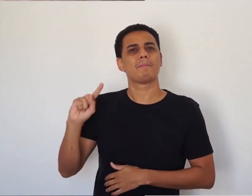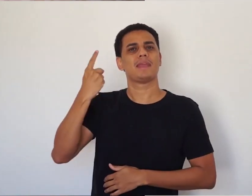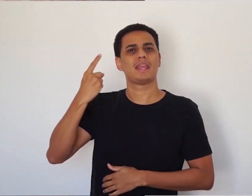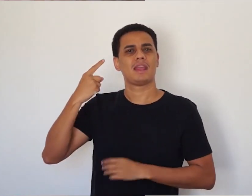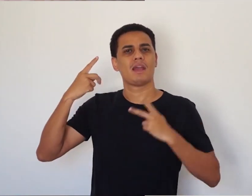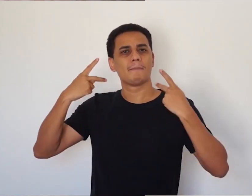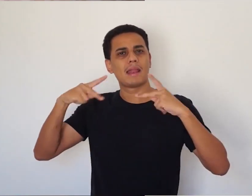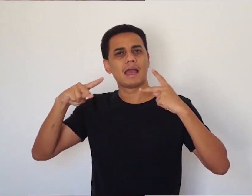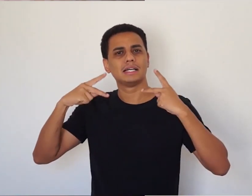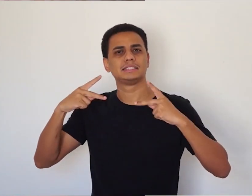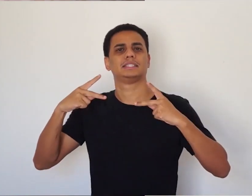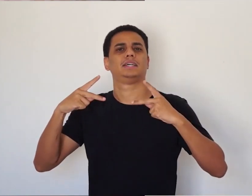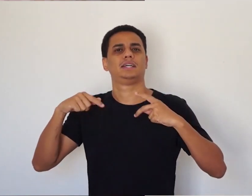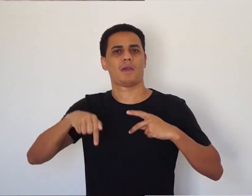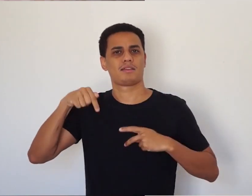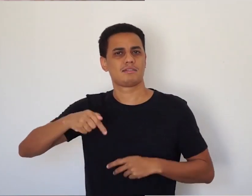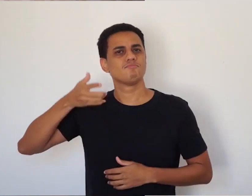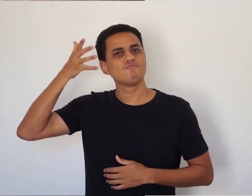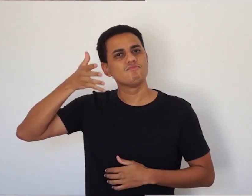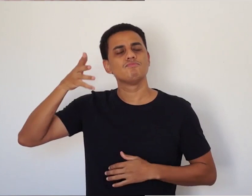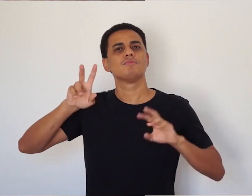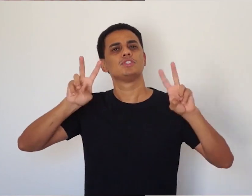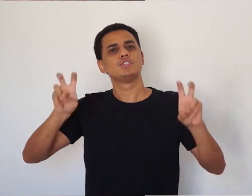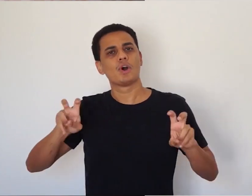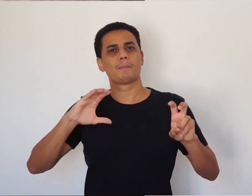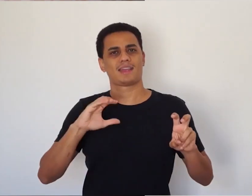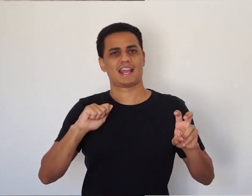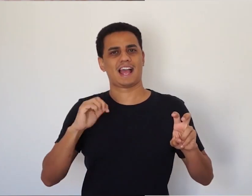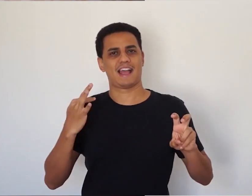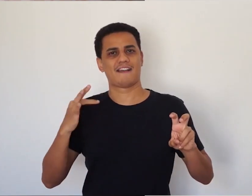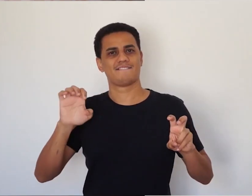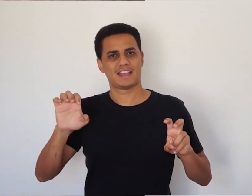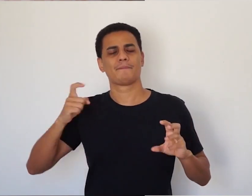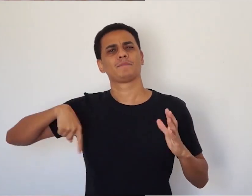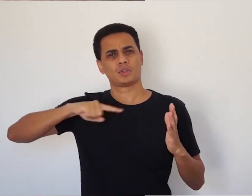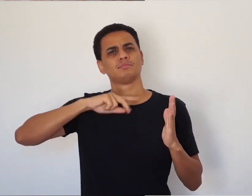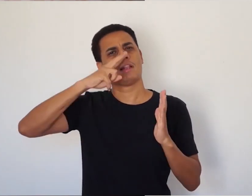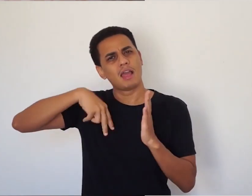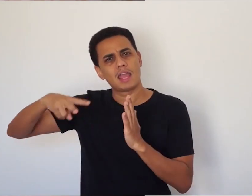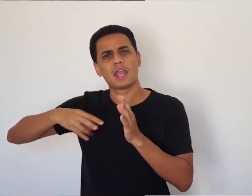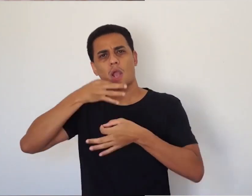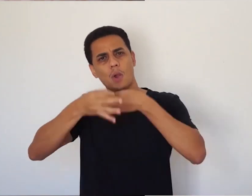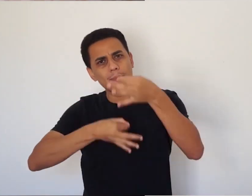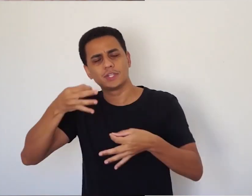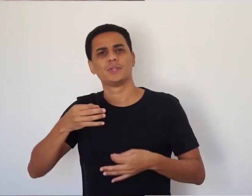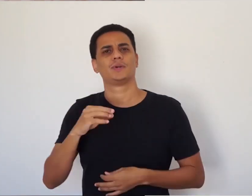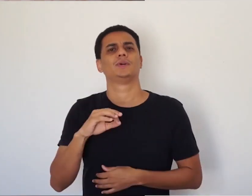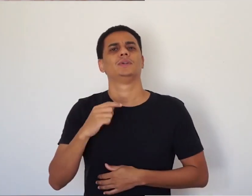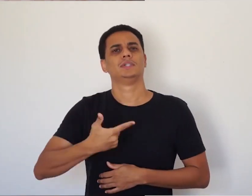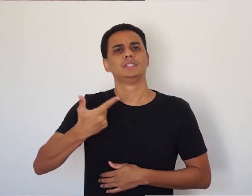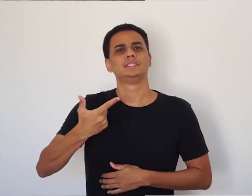dessa série Café que estamos fazendo aqui, nós comentamos sobre isso. Nós olhamos claramente